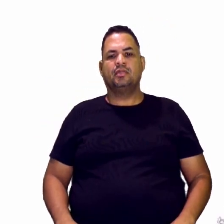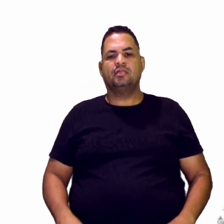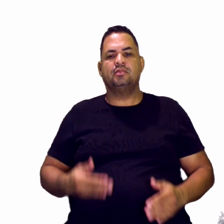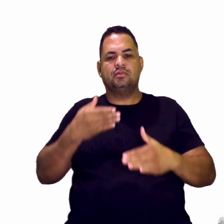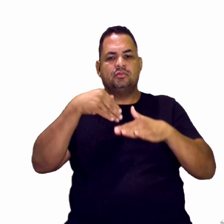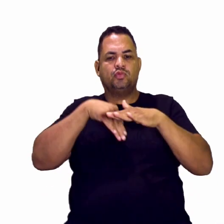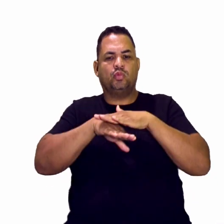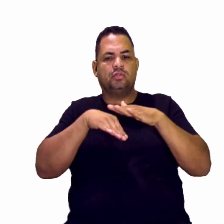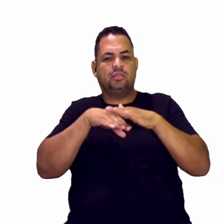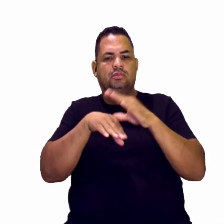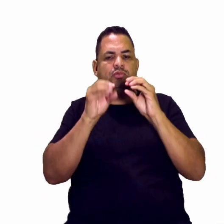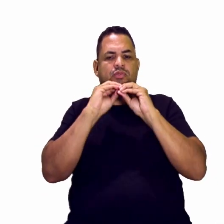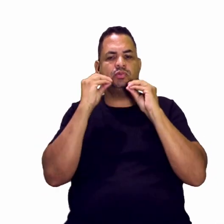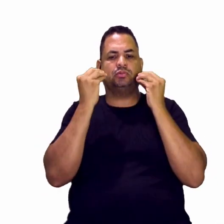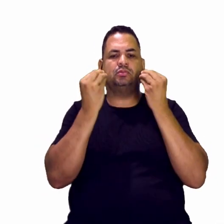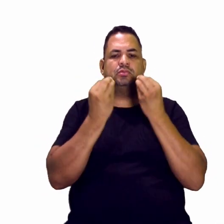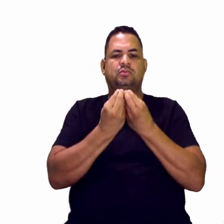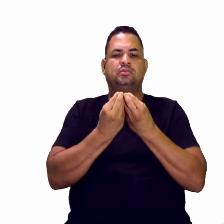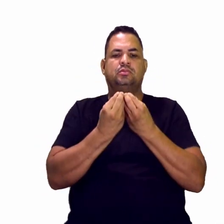armazenamento de substâncias,